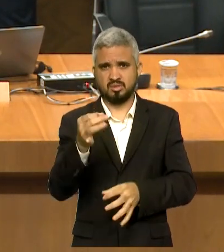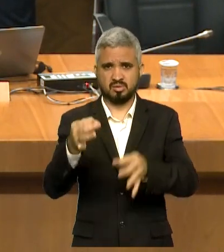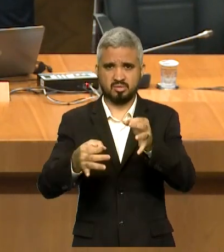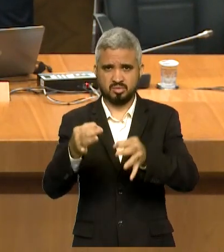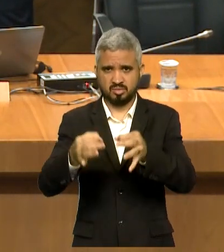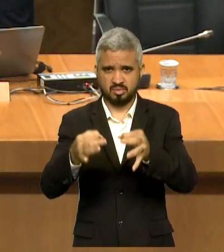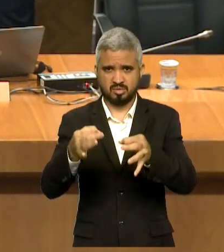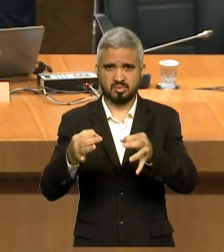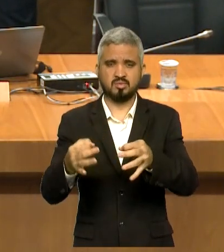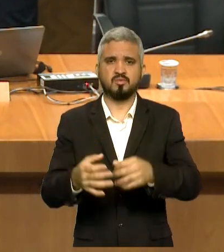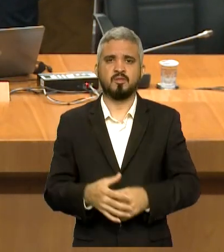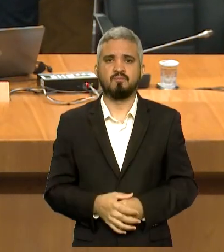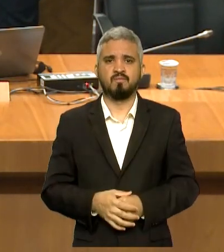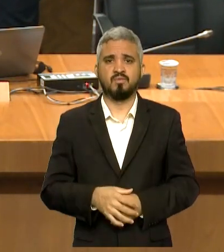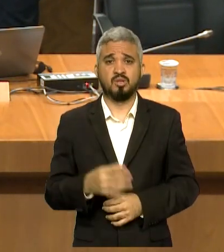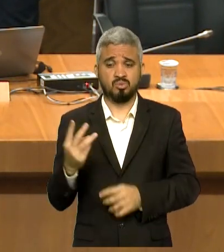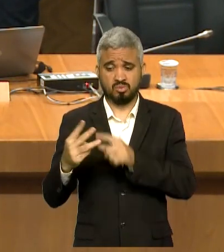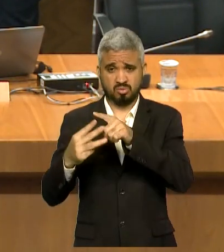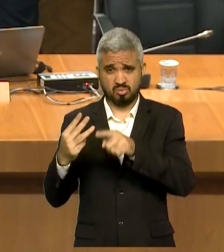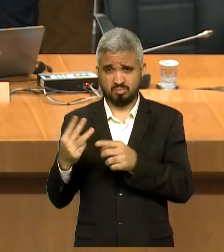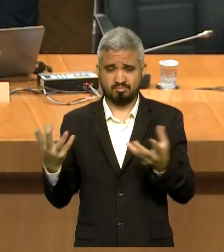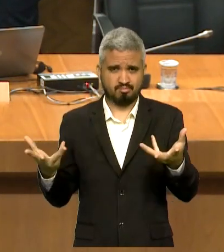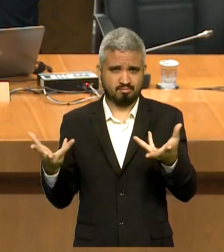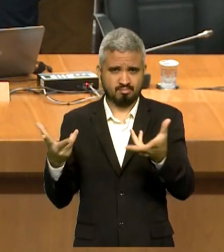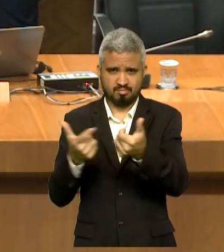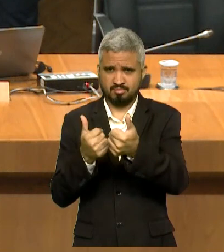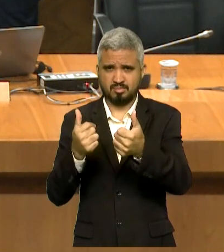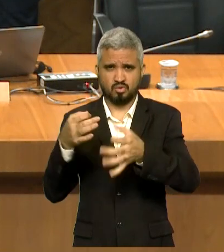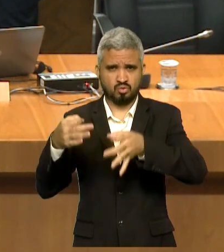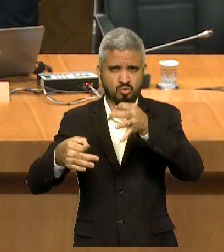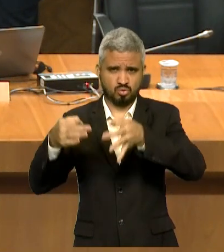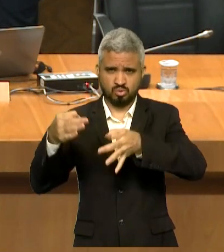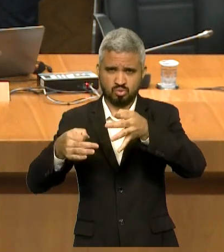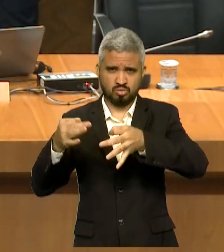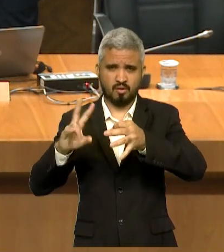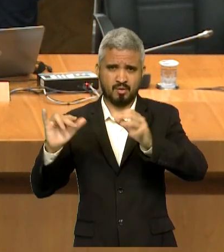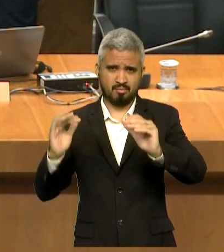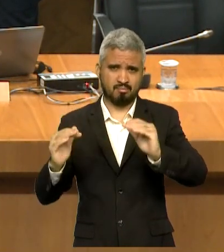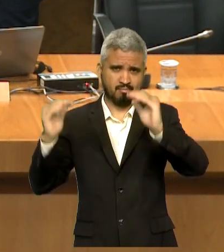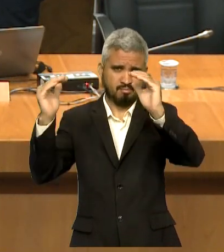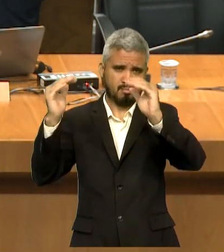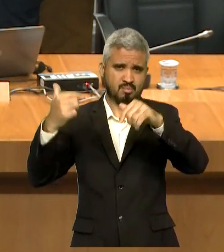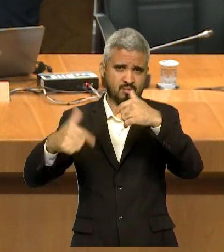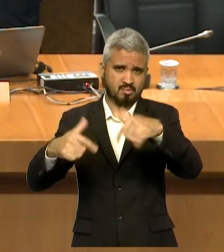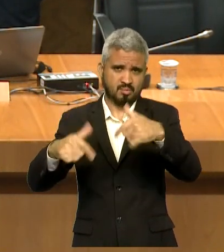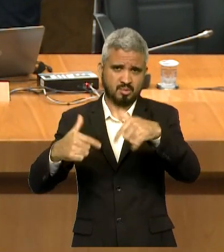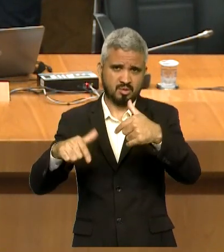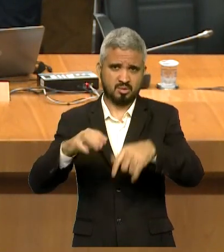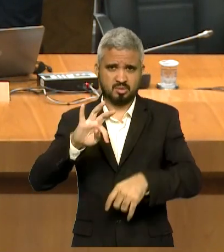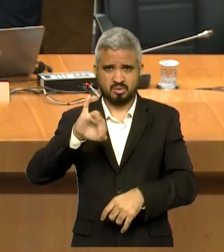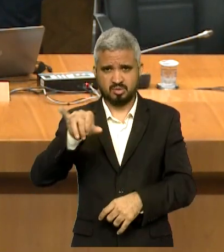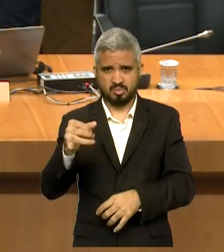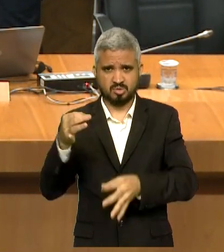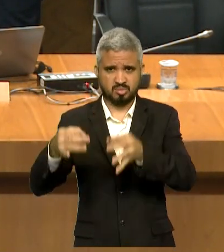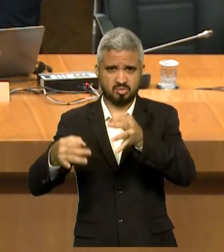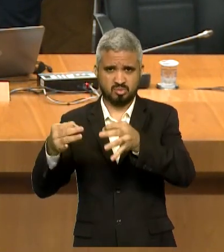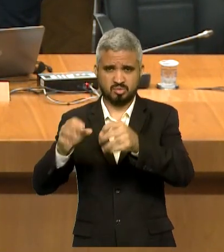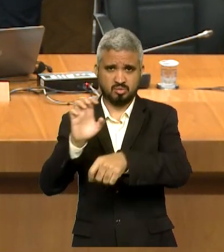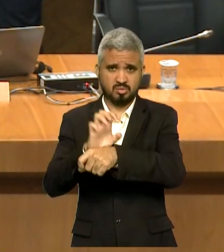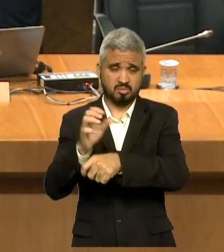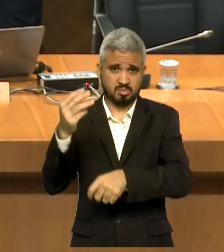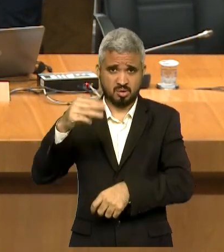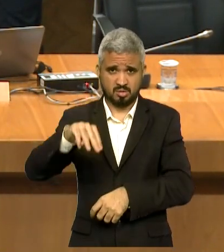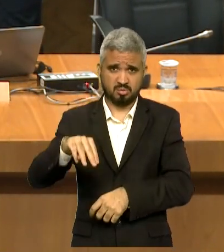certeza, desempenharão muito bem as suas funções agora na mais alta Corte de Justiça do nosso Estado, que é o Tribunal de Justiça do Maranhão. Também